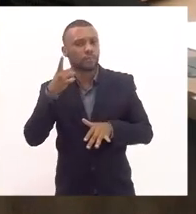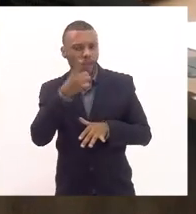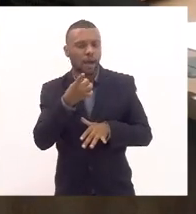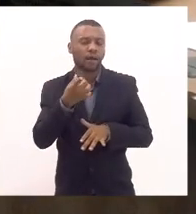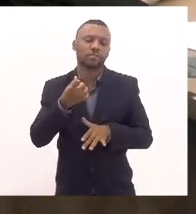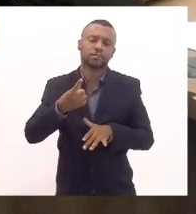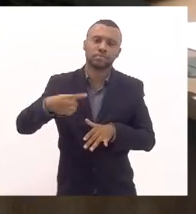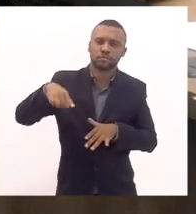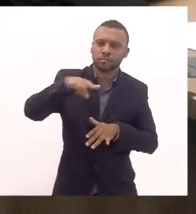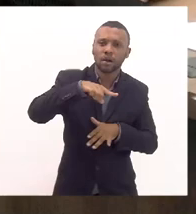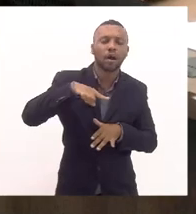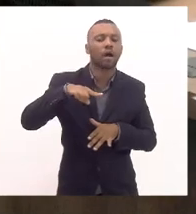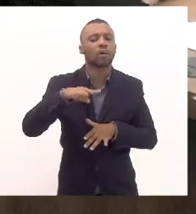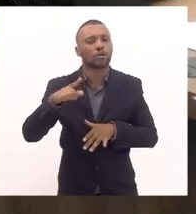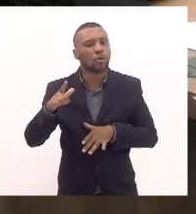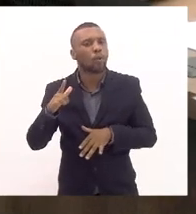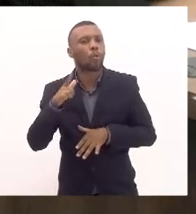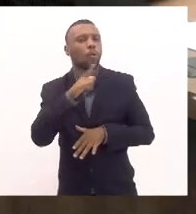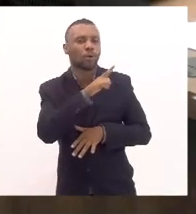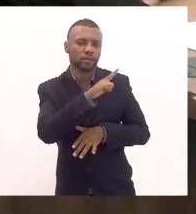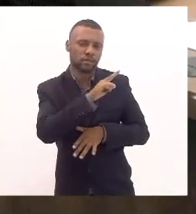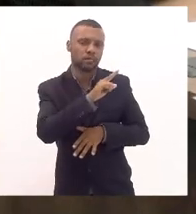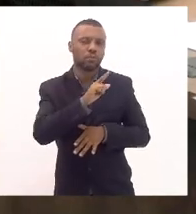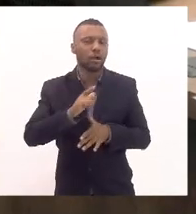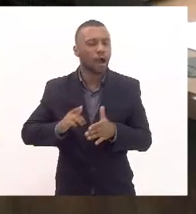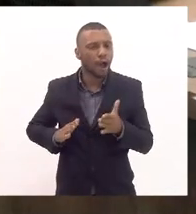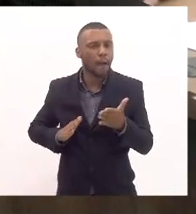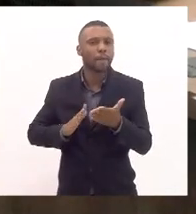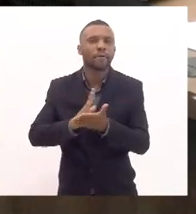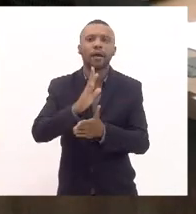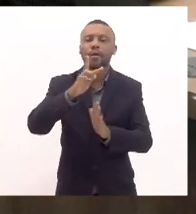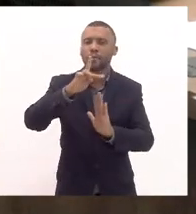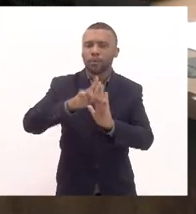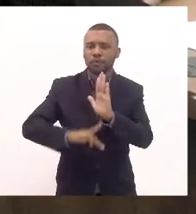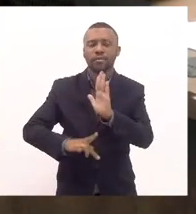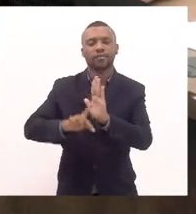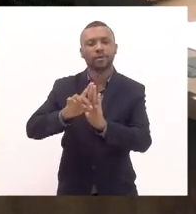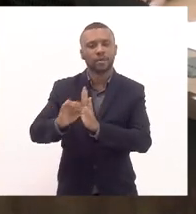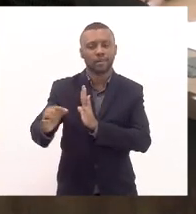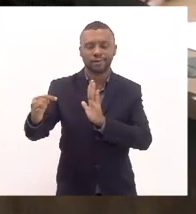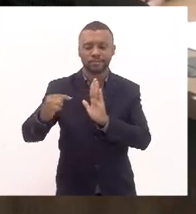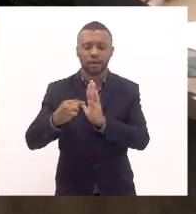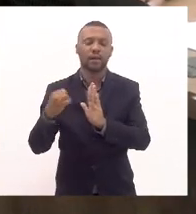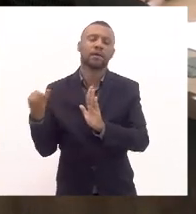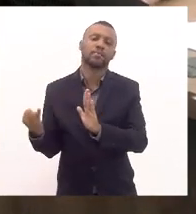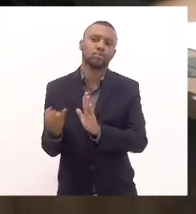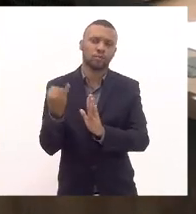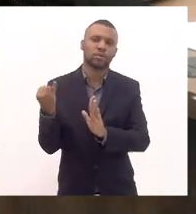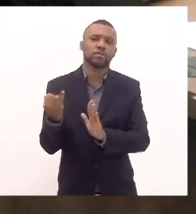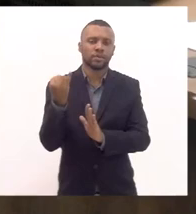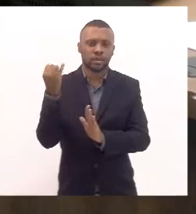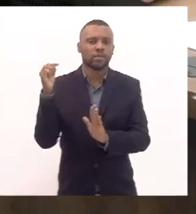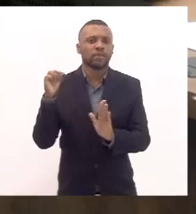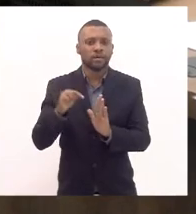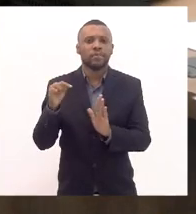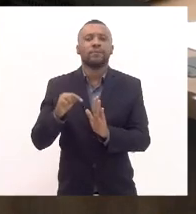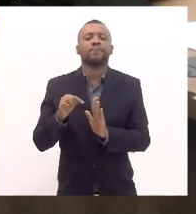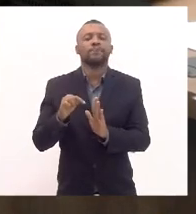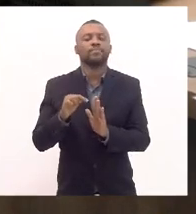é por nós temos conseguido aprovar o projeto esse que é de suma importância